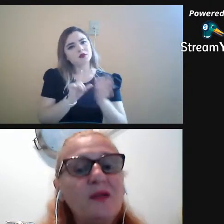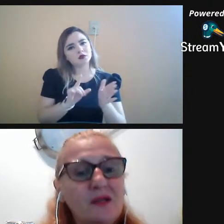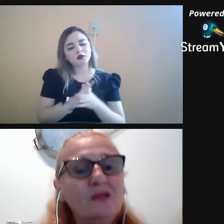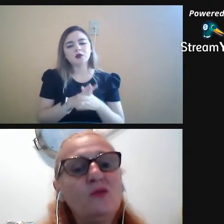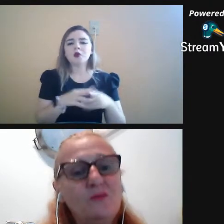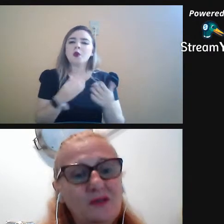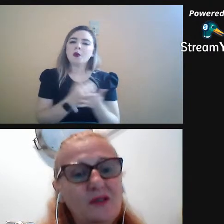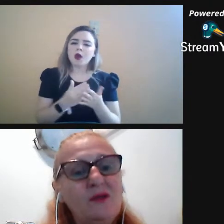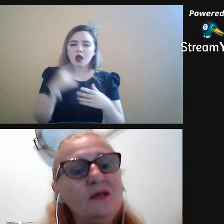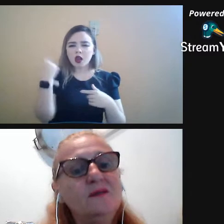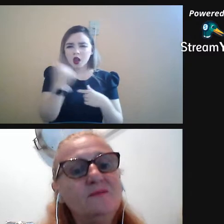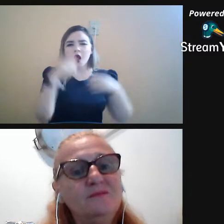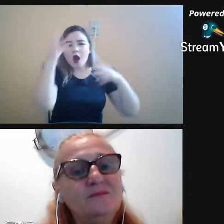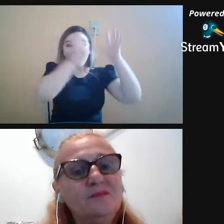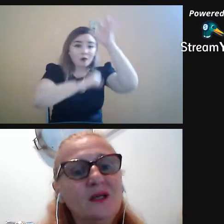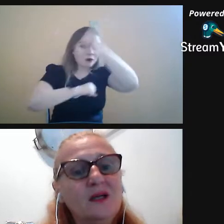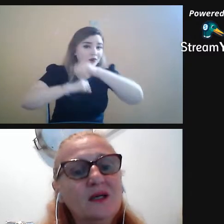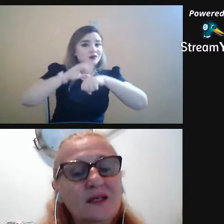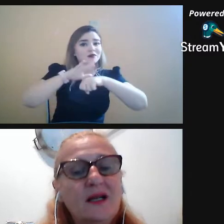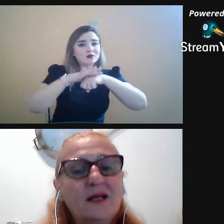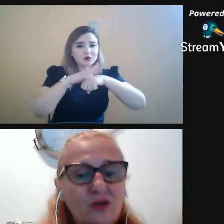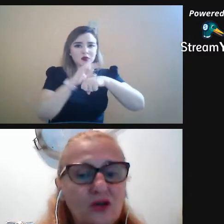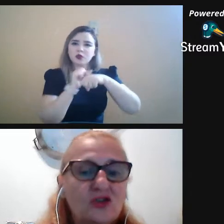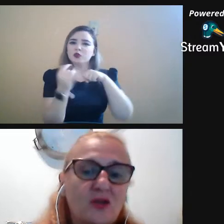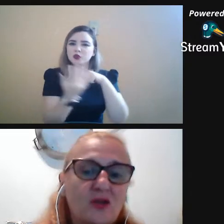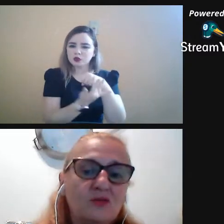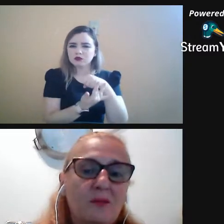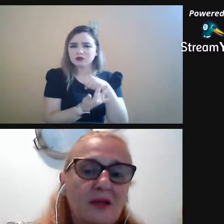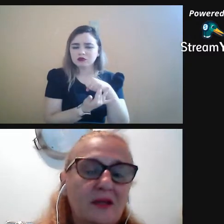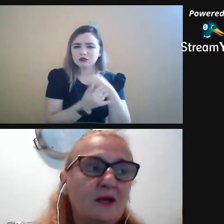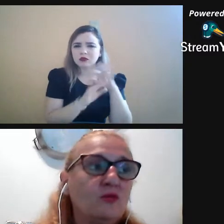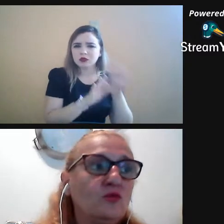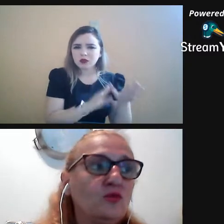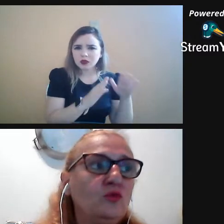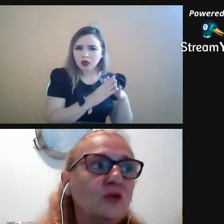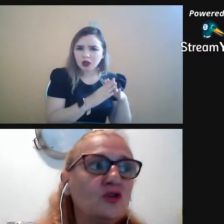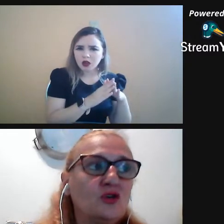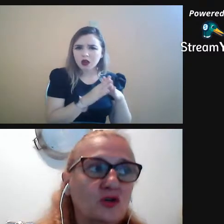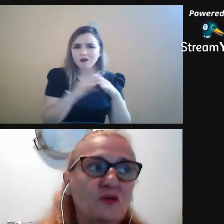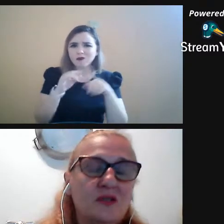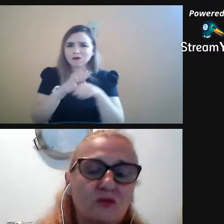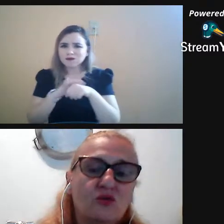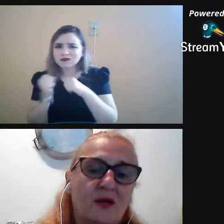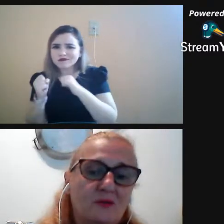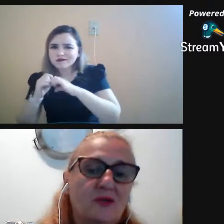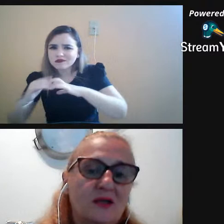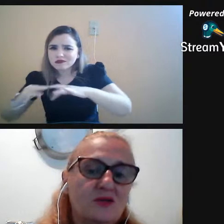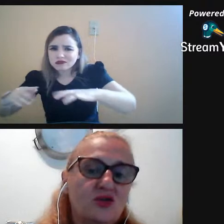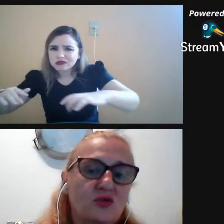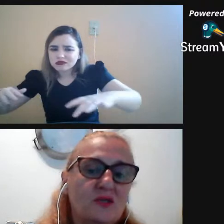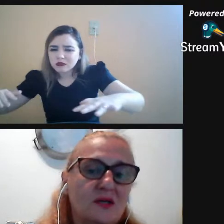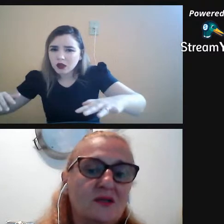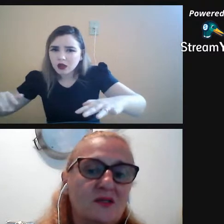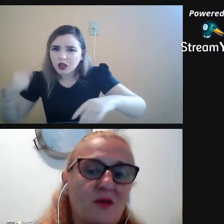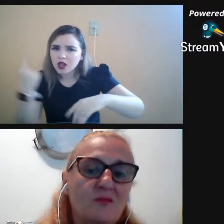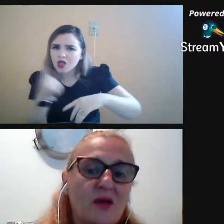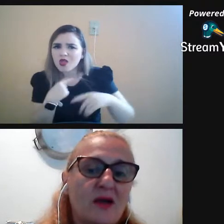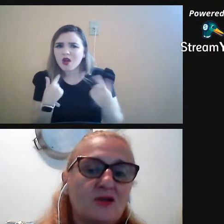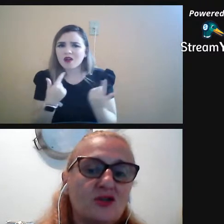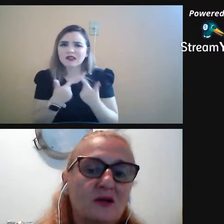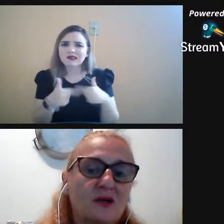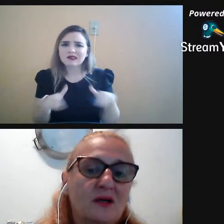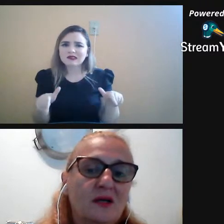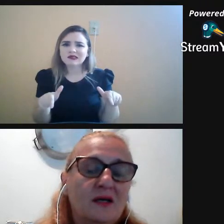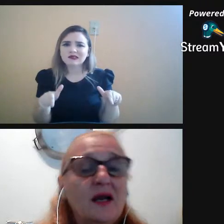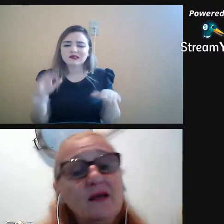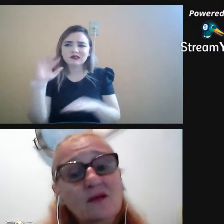estamos aprendendo com a pandemia? Será que nós estamos aprendendo com tudo isso que nós fizemos com a natureza, destruição desse meio